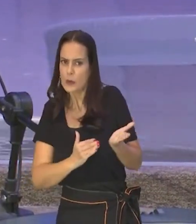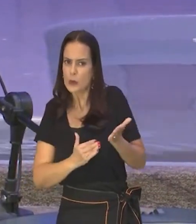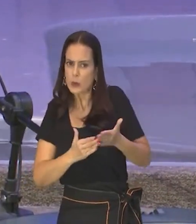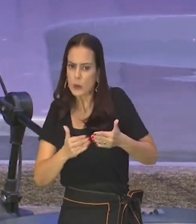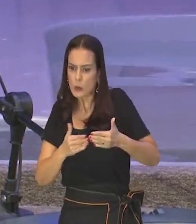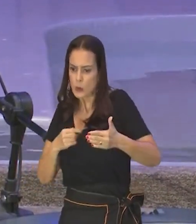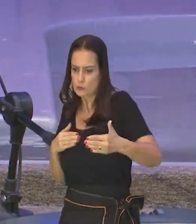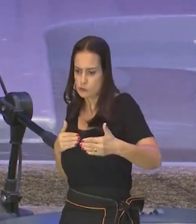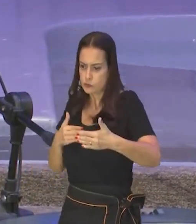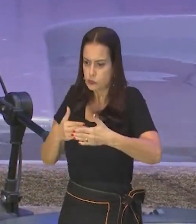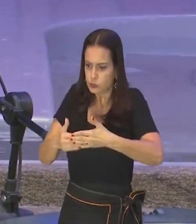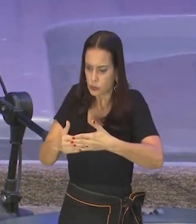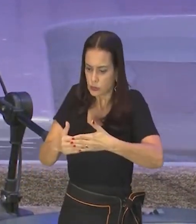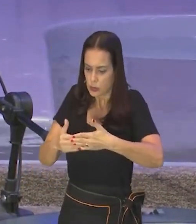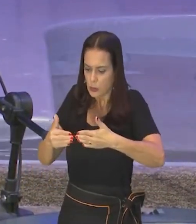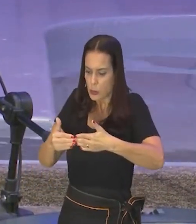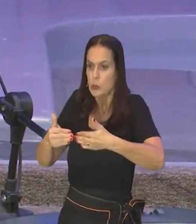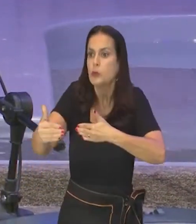você vai?